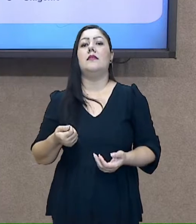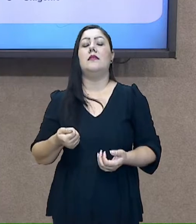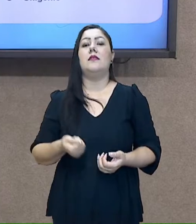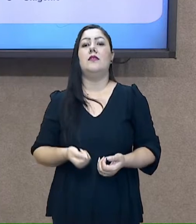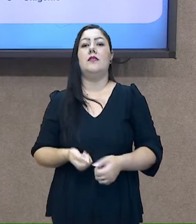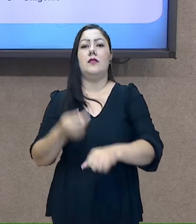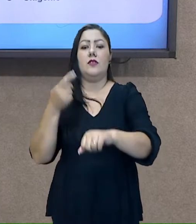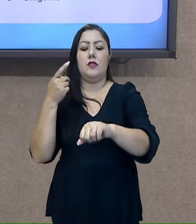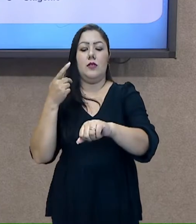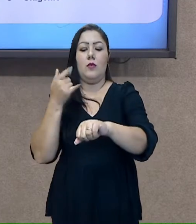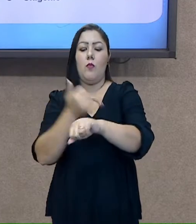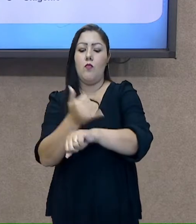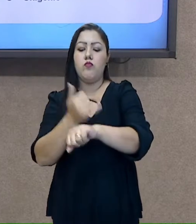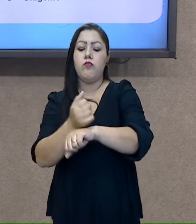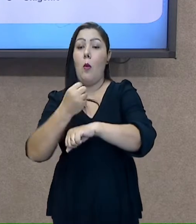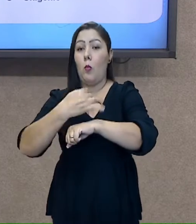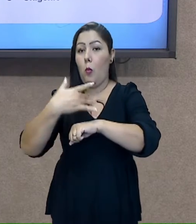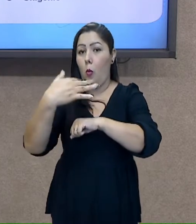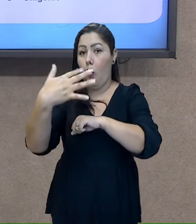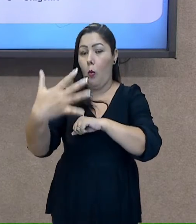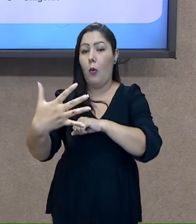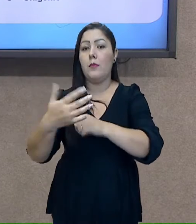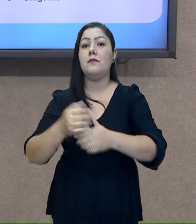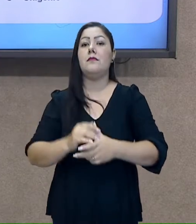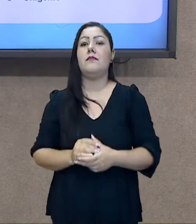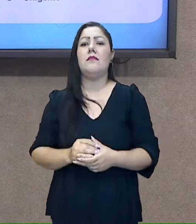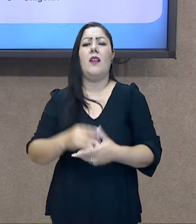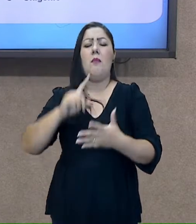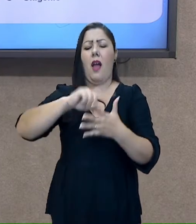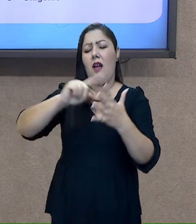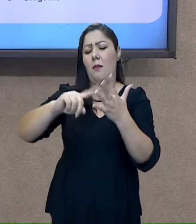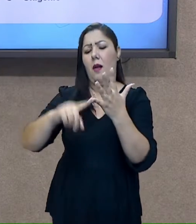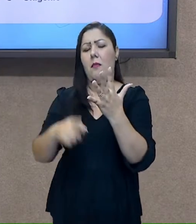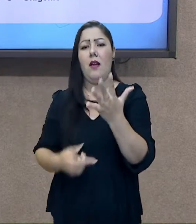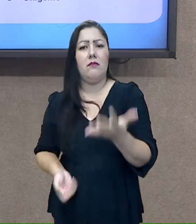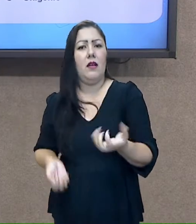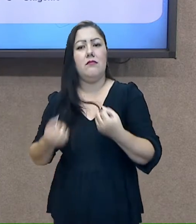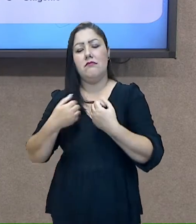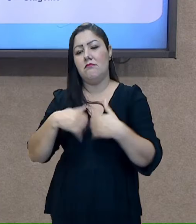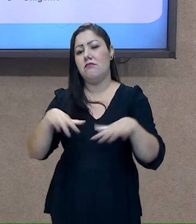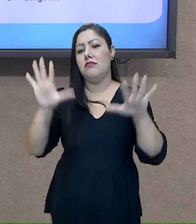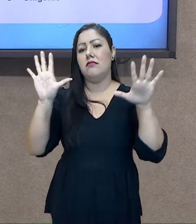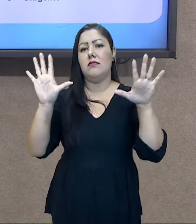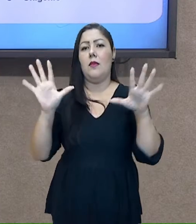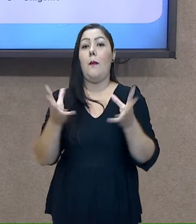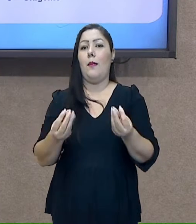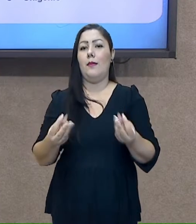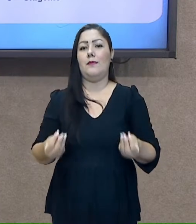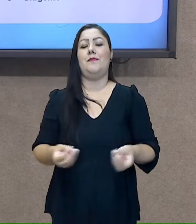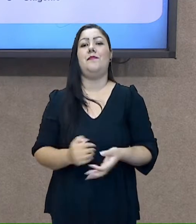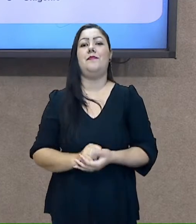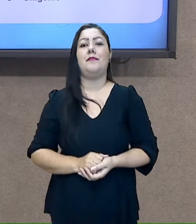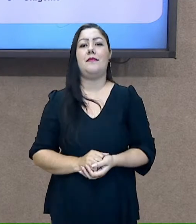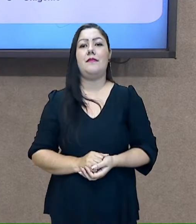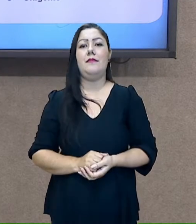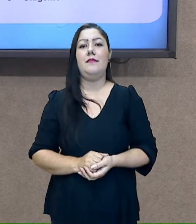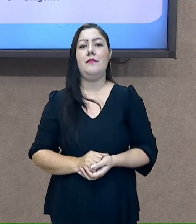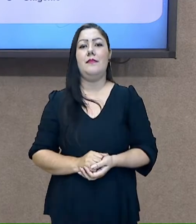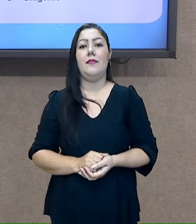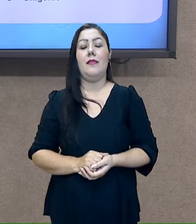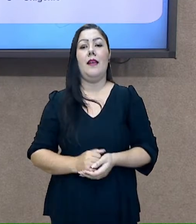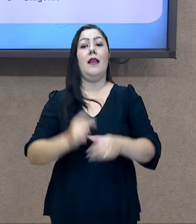alumínio, o cloro e por aí vai. Estes elementos